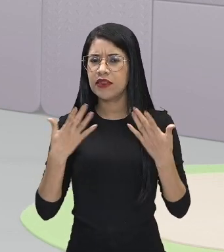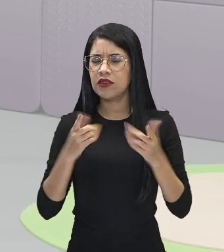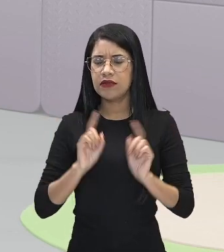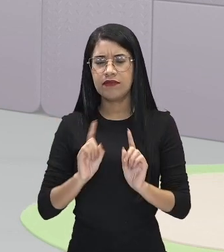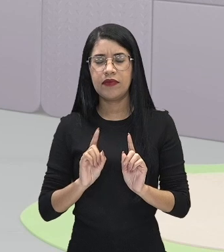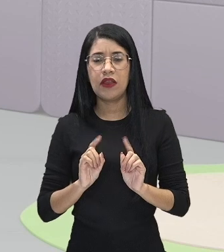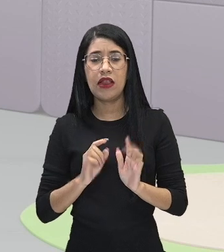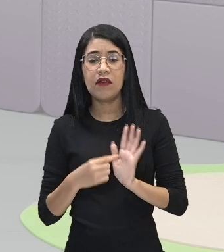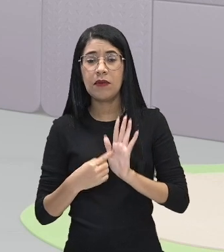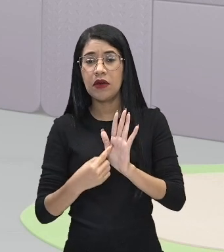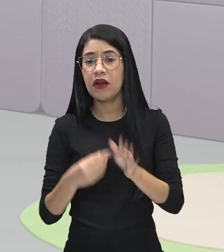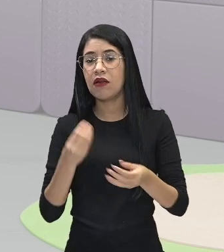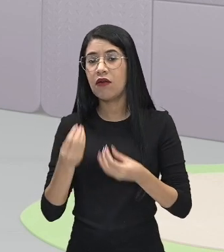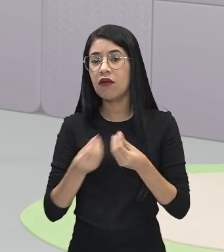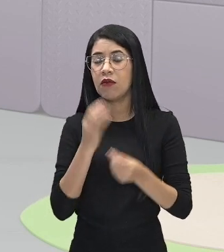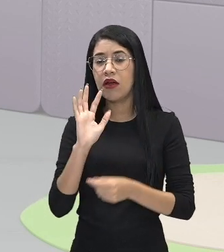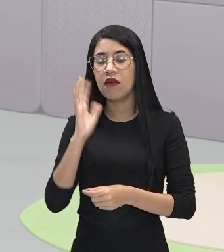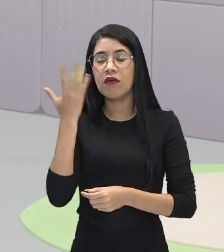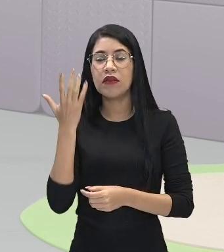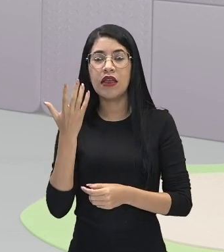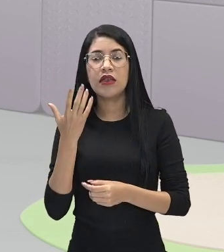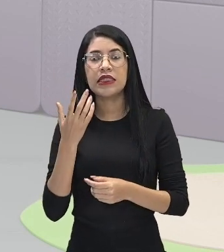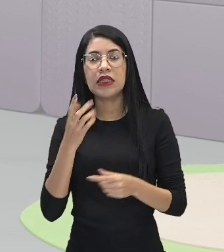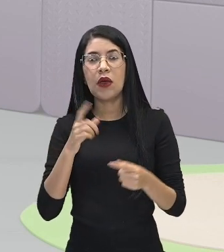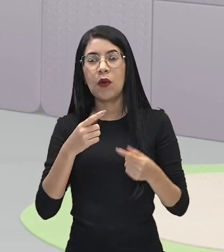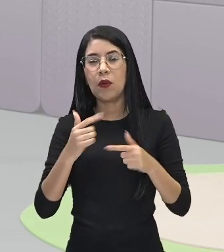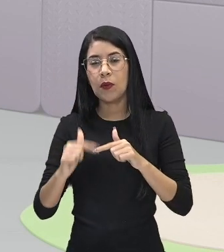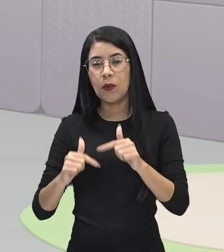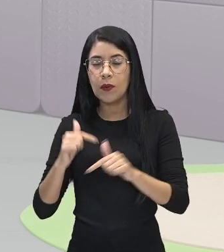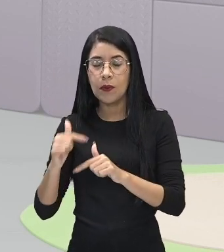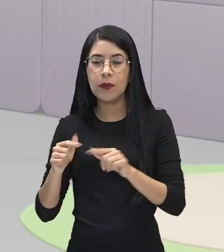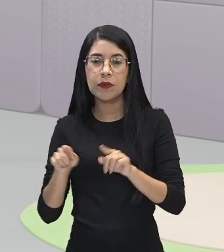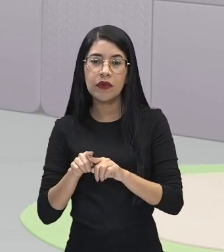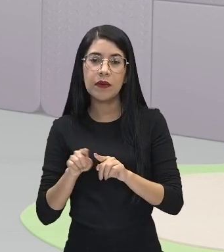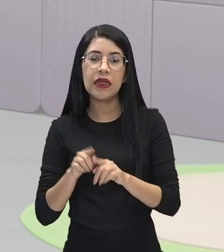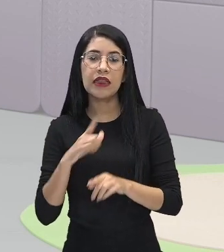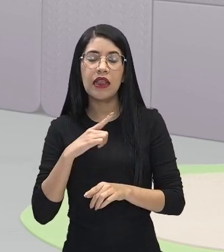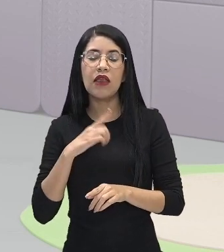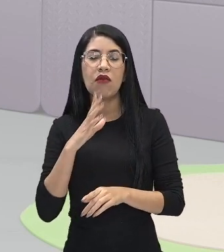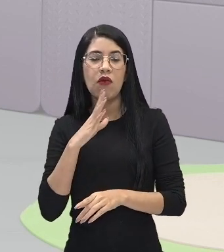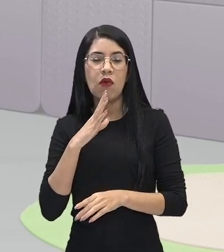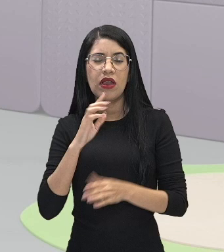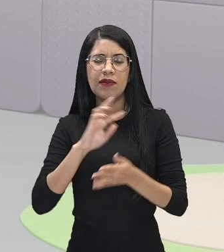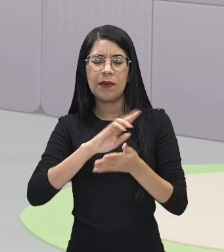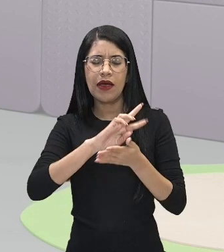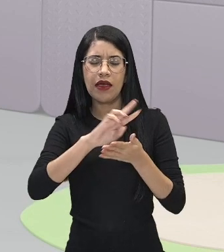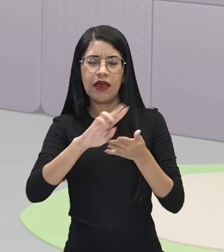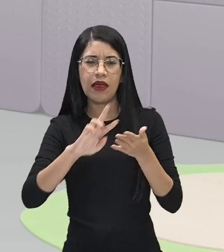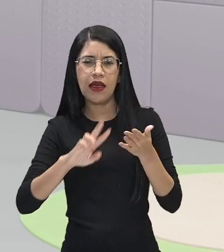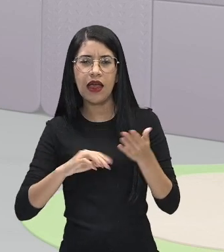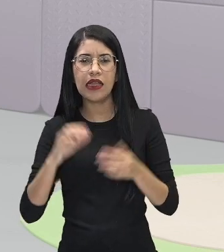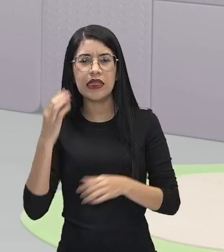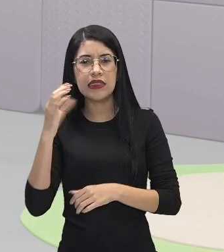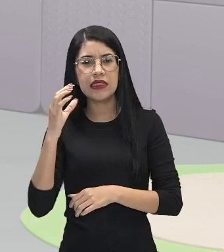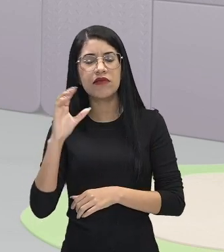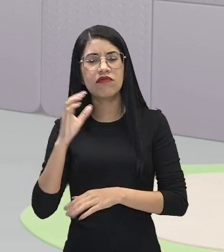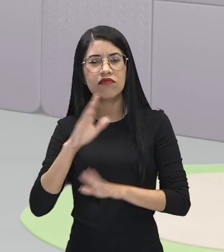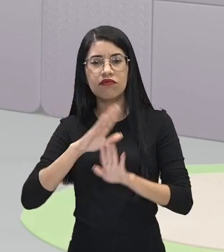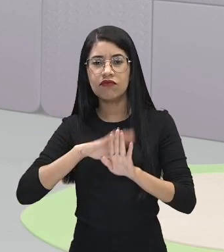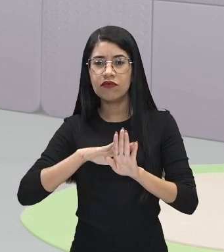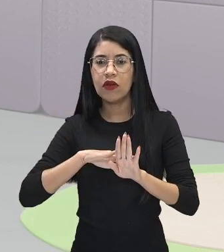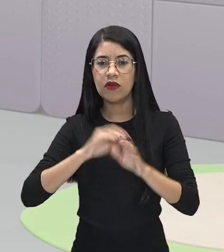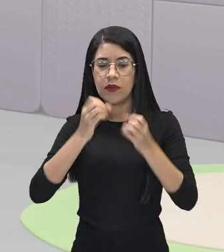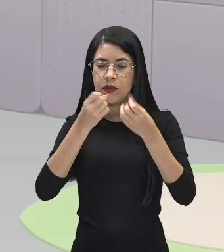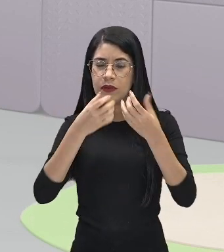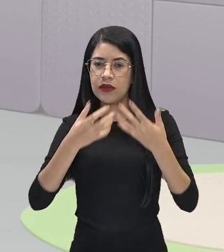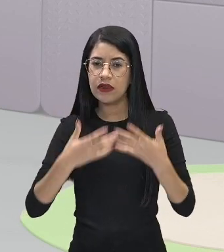gente como é que acontecem esses fenômenos, né? Existe ali todo um conhecimento científico por trás de tudo isso que a gente está